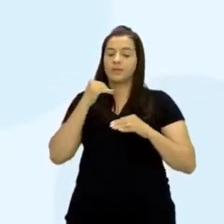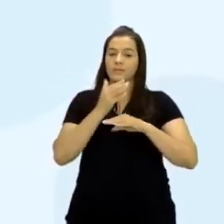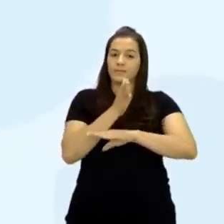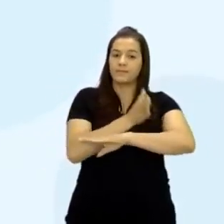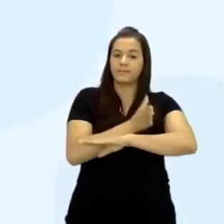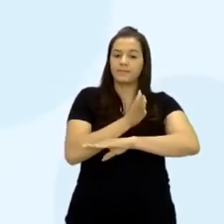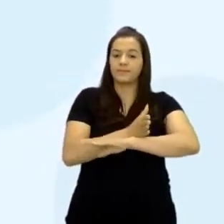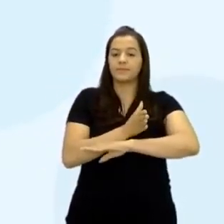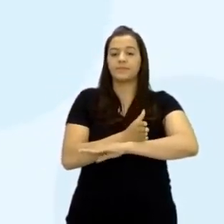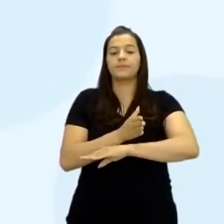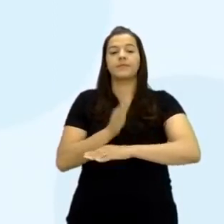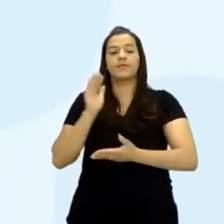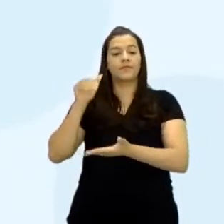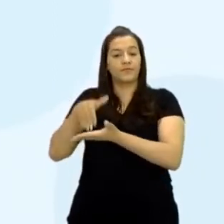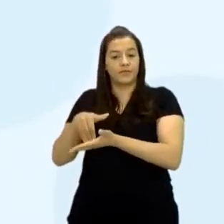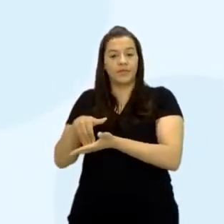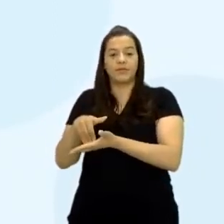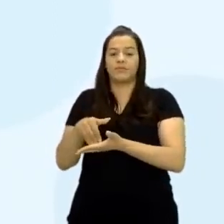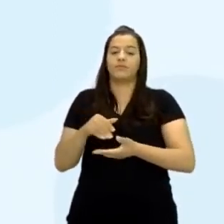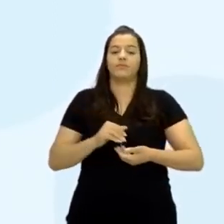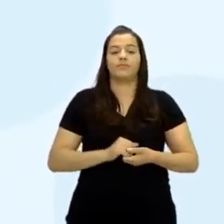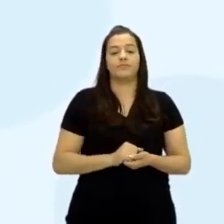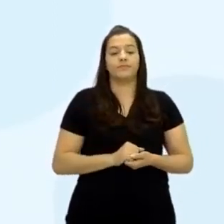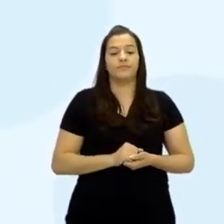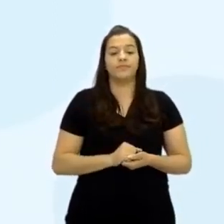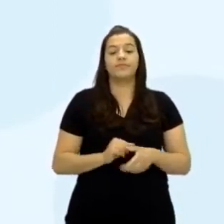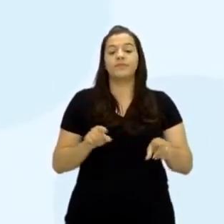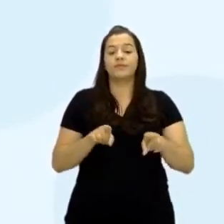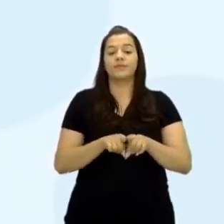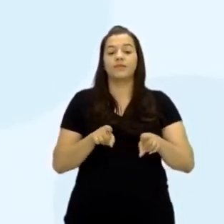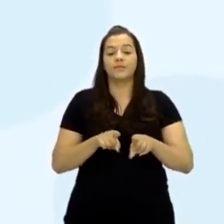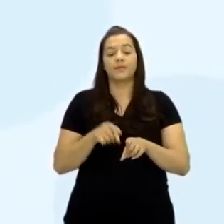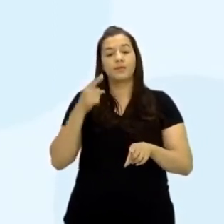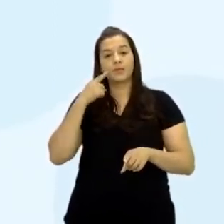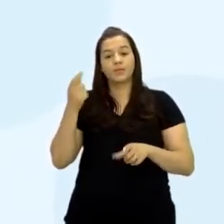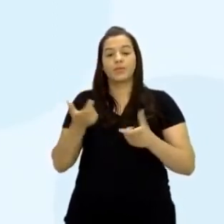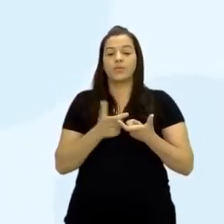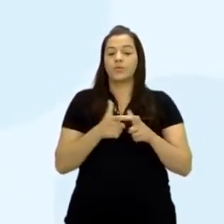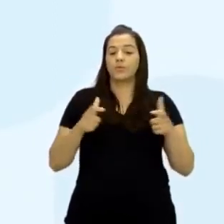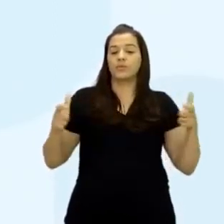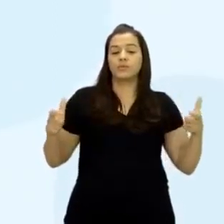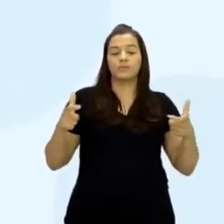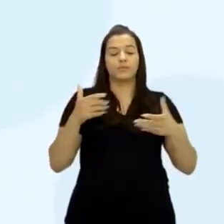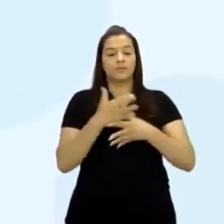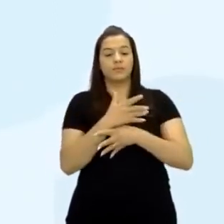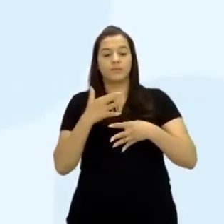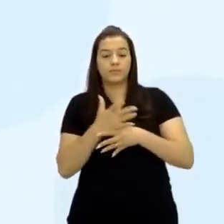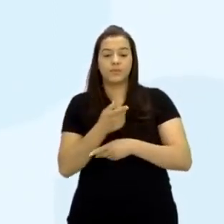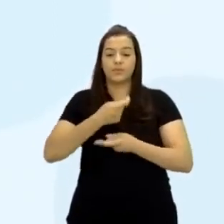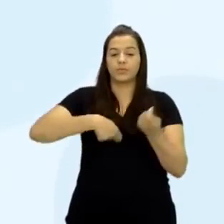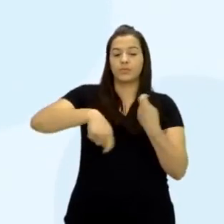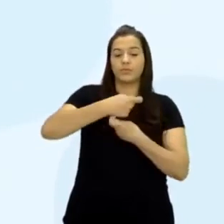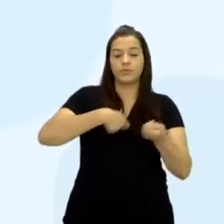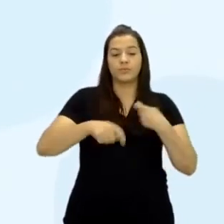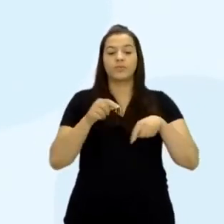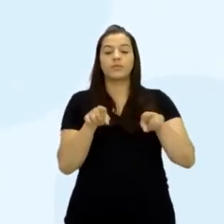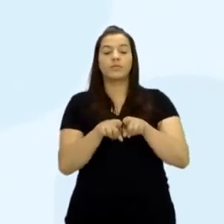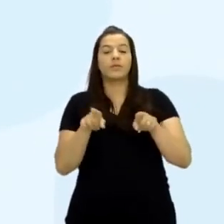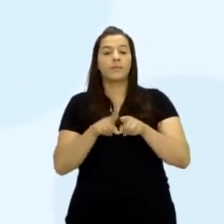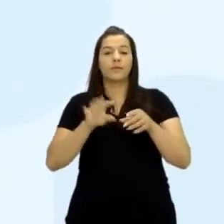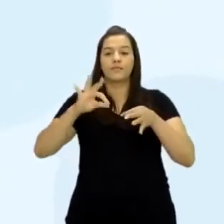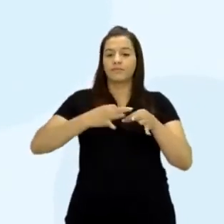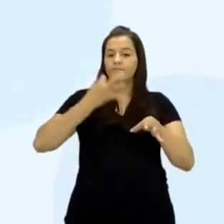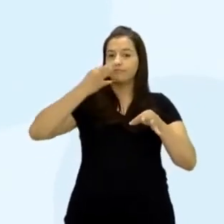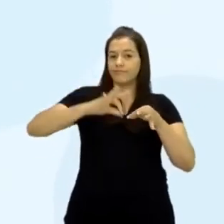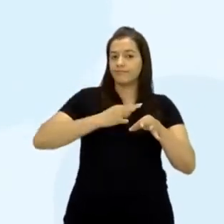A Baixa Idade Média é final da Idade Média, né? E nós temos aqui o crescimento urbano, comércio e produção